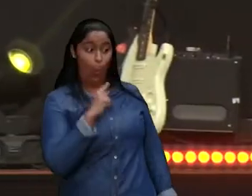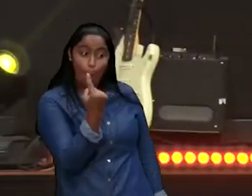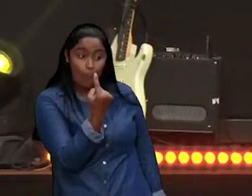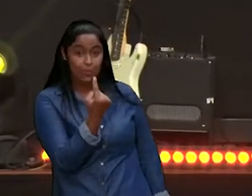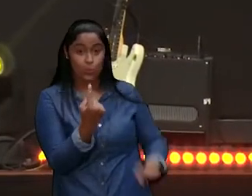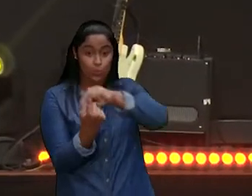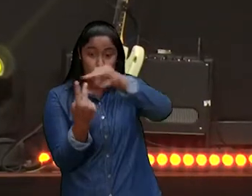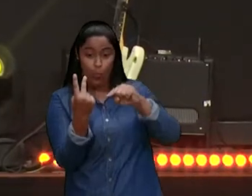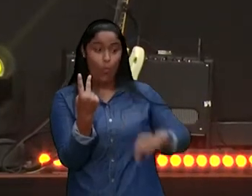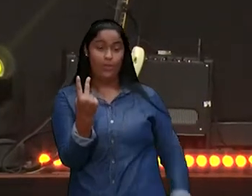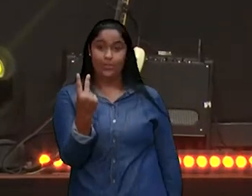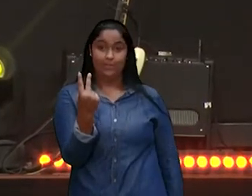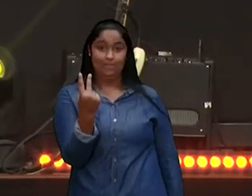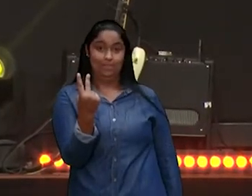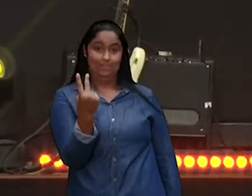ó